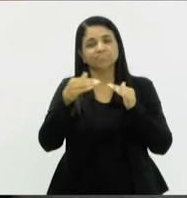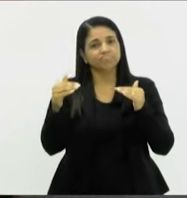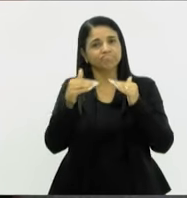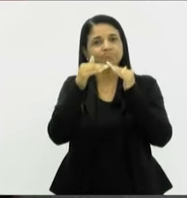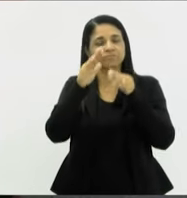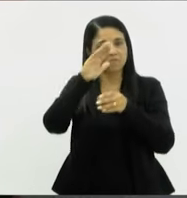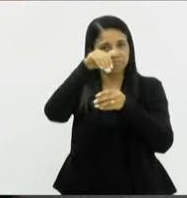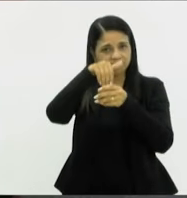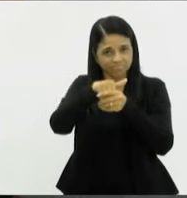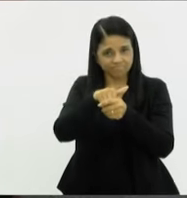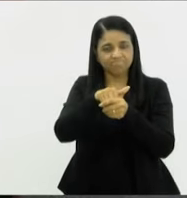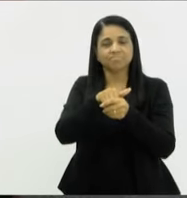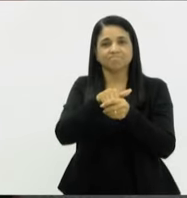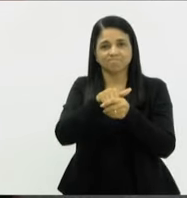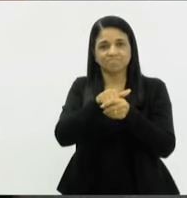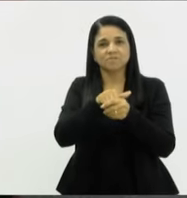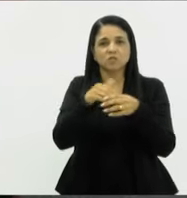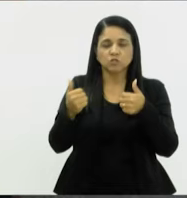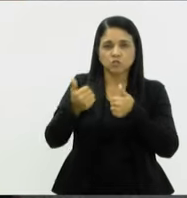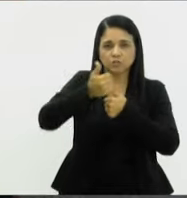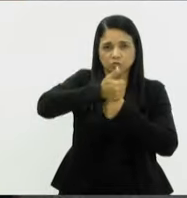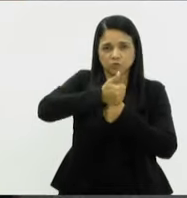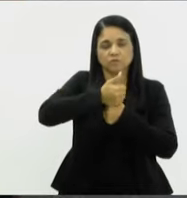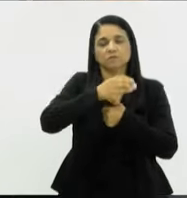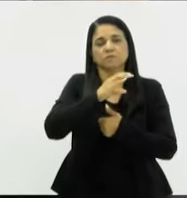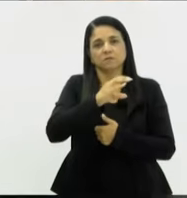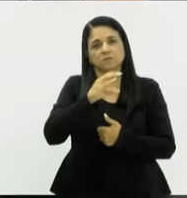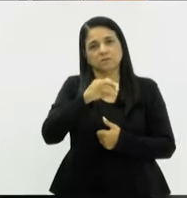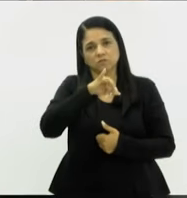favorável, consoante o substitutivo da CCJ.